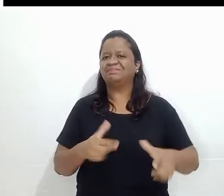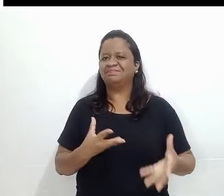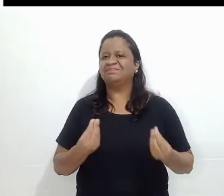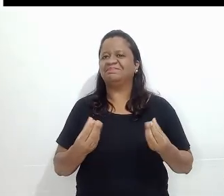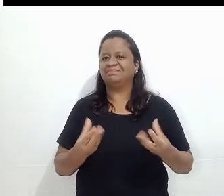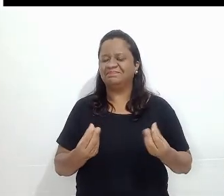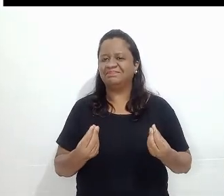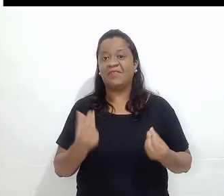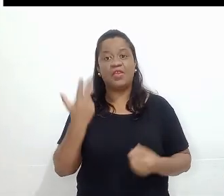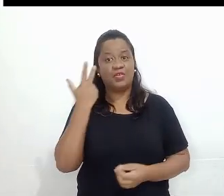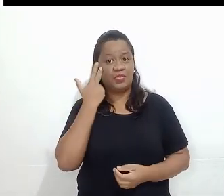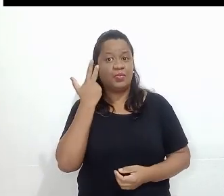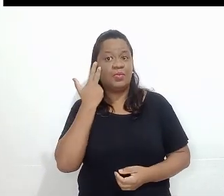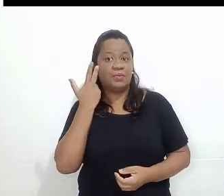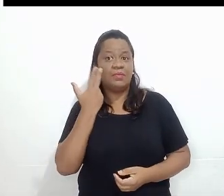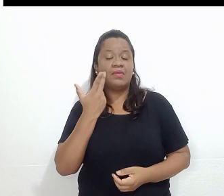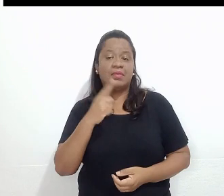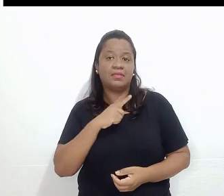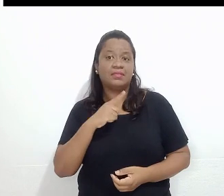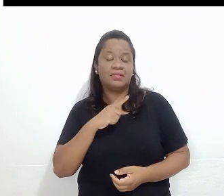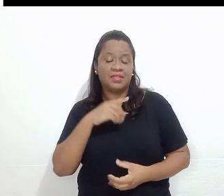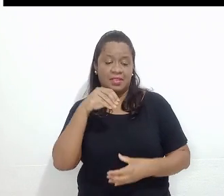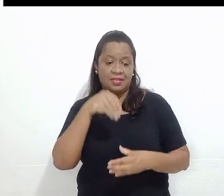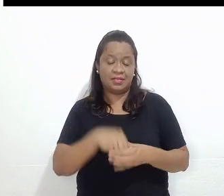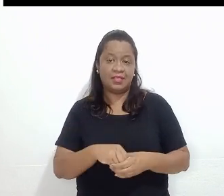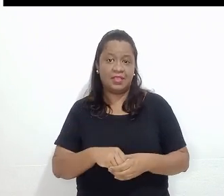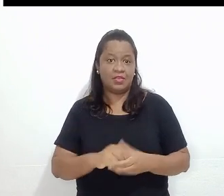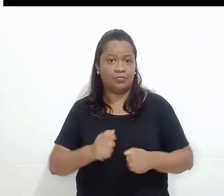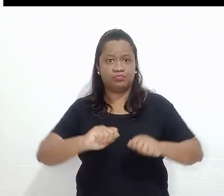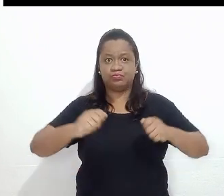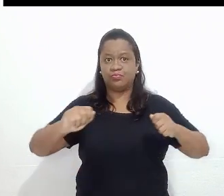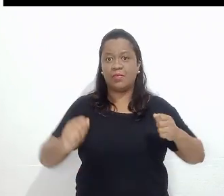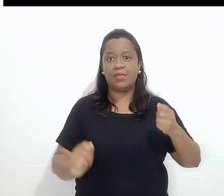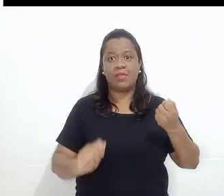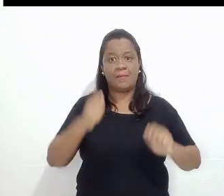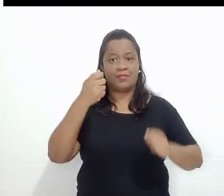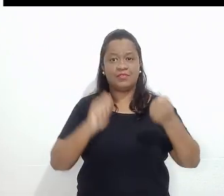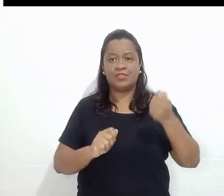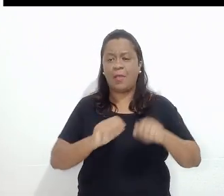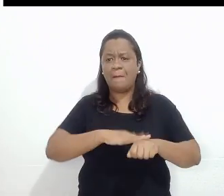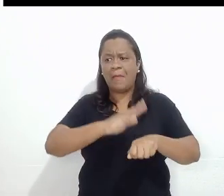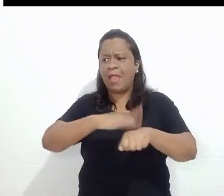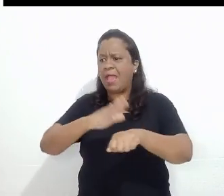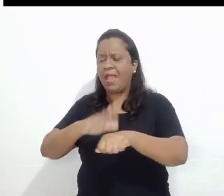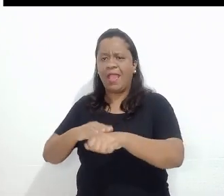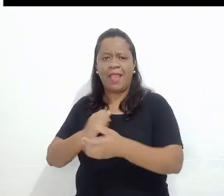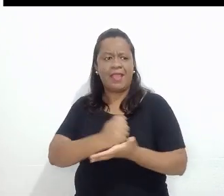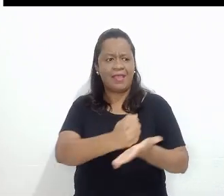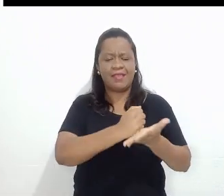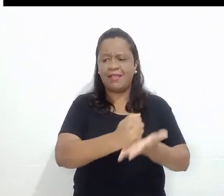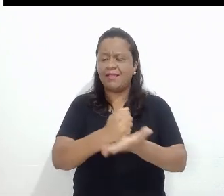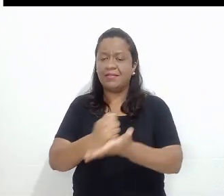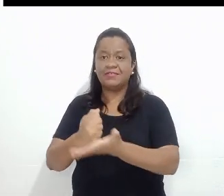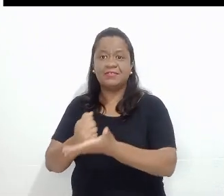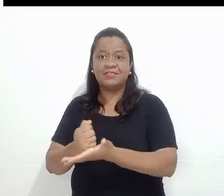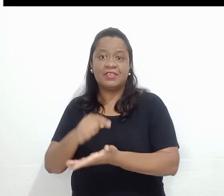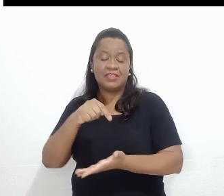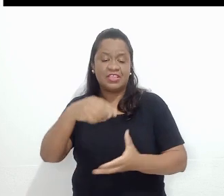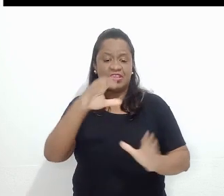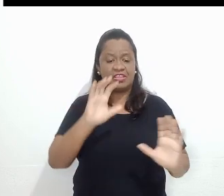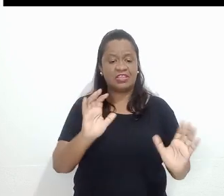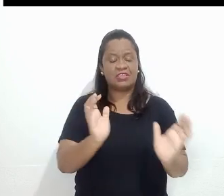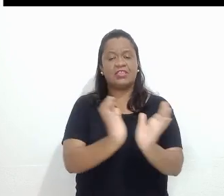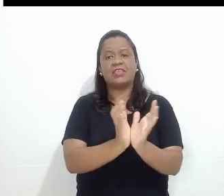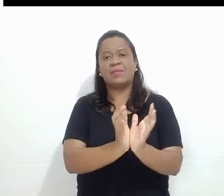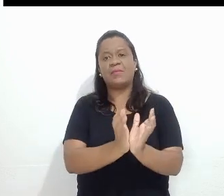Então, assim, é normal que tenha, assim, numa grande produção, mais assistentes, tá? Eu coloquei aí uma equipe enxuta. Uma